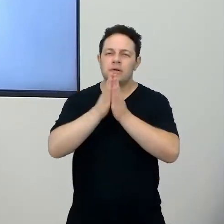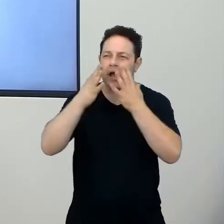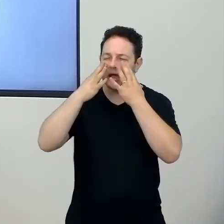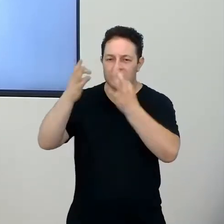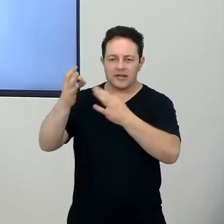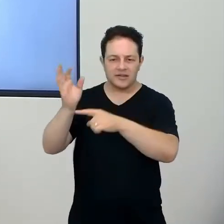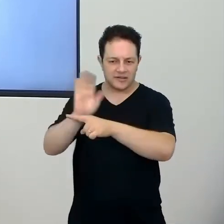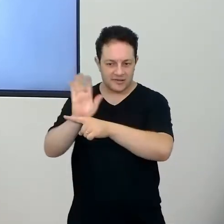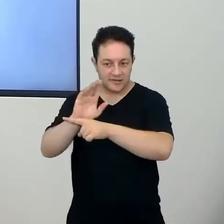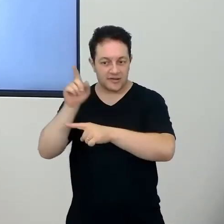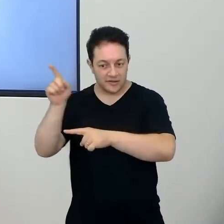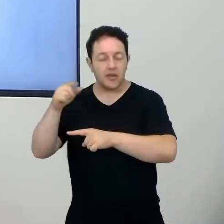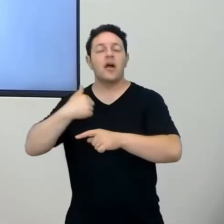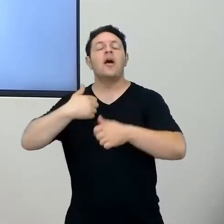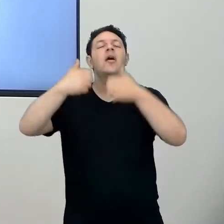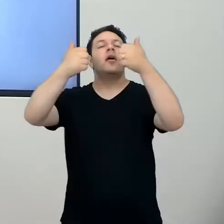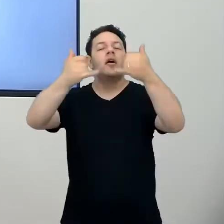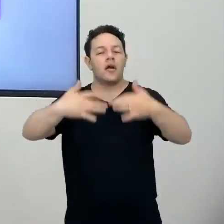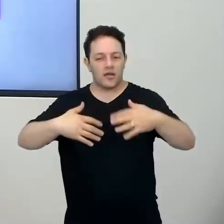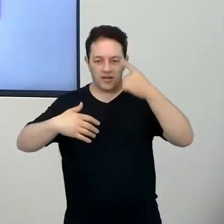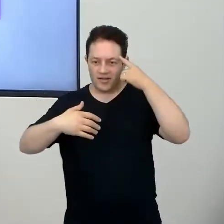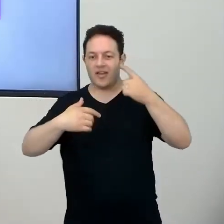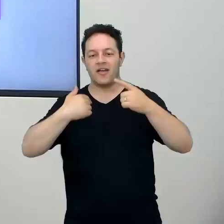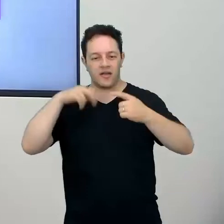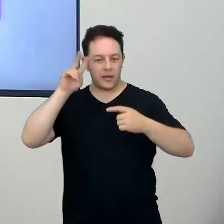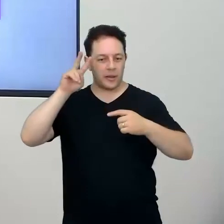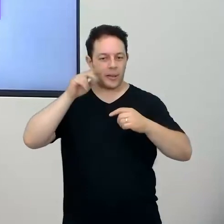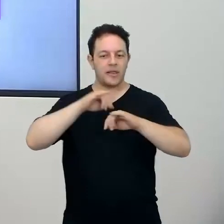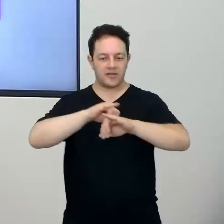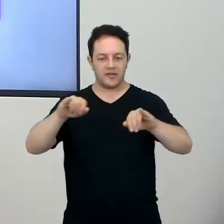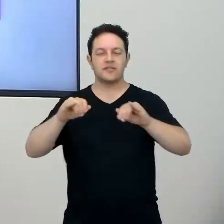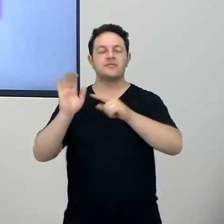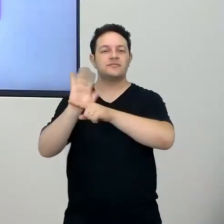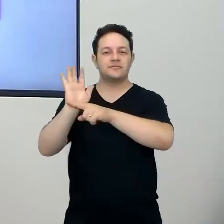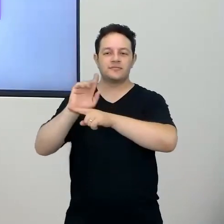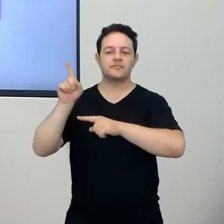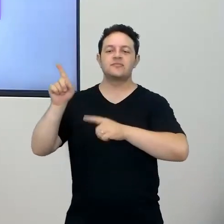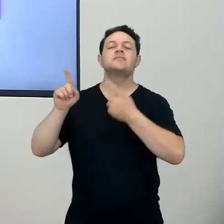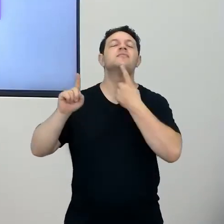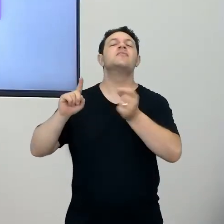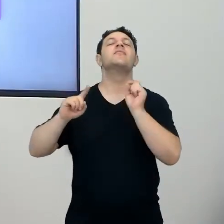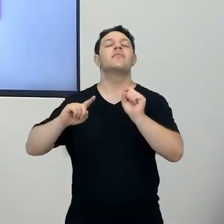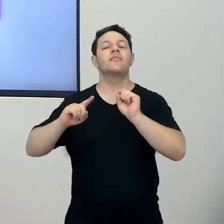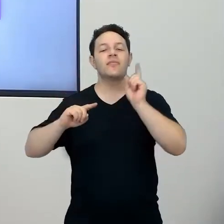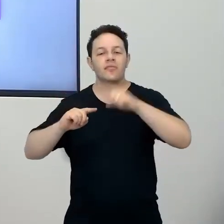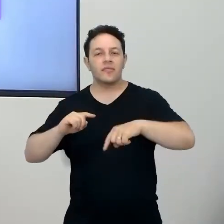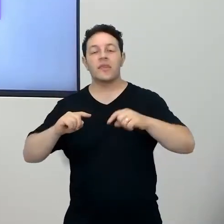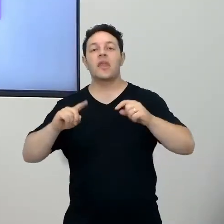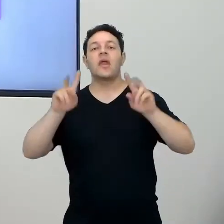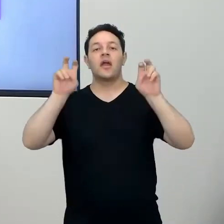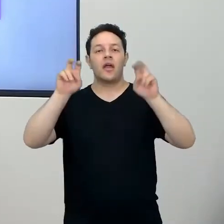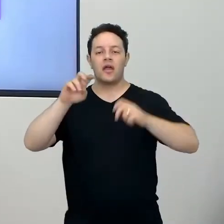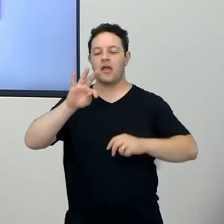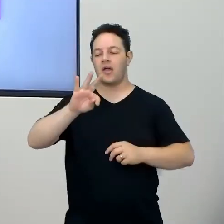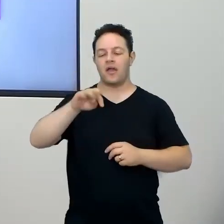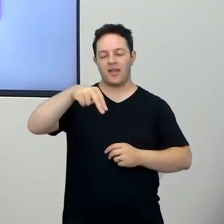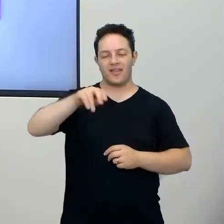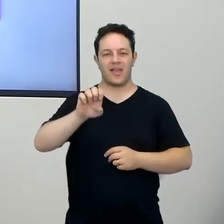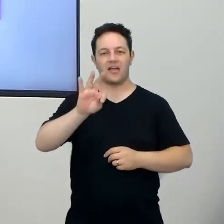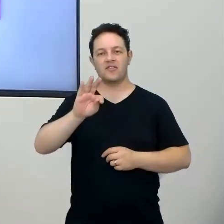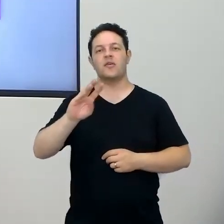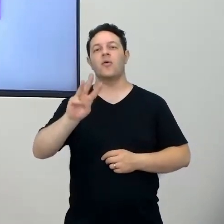atenção nesse vídeo que eu falei para vocês, eu mencionei para vocês esse vídeo que falava sobre o networking. Lembra